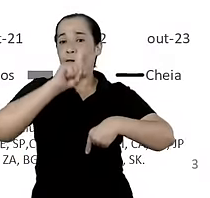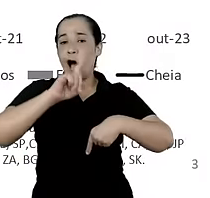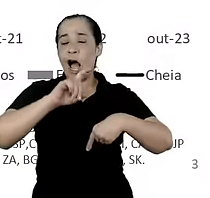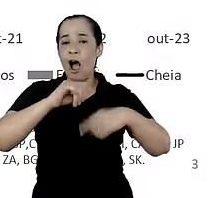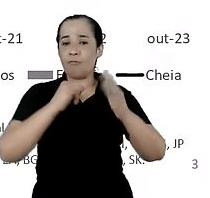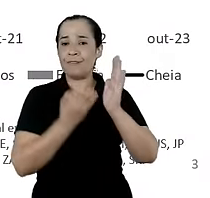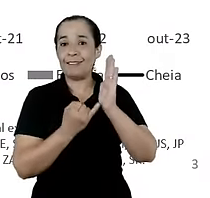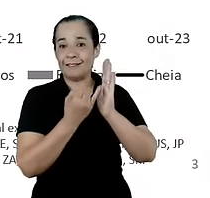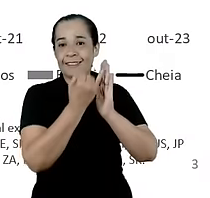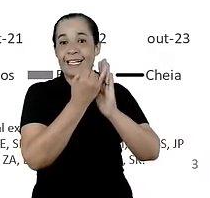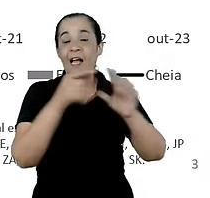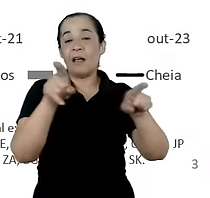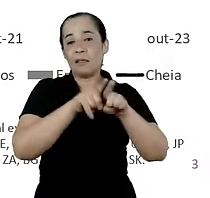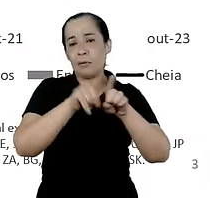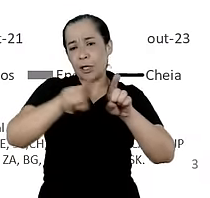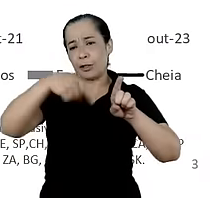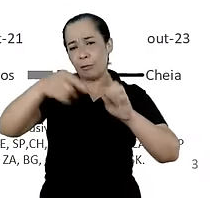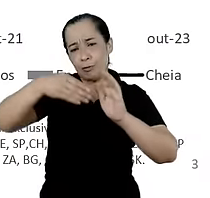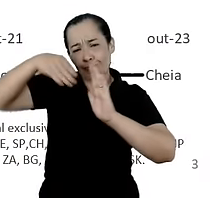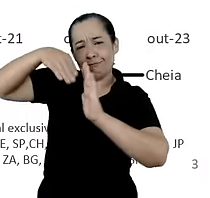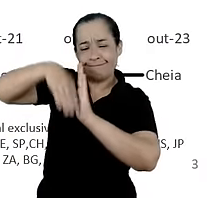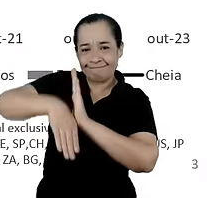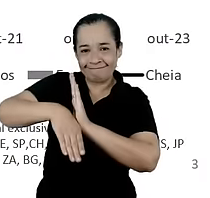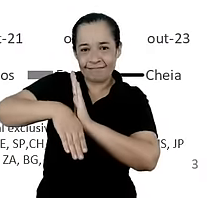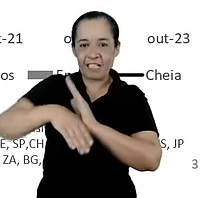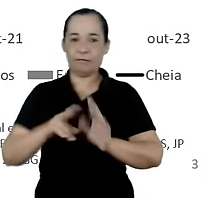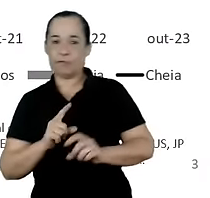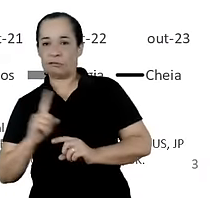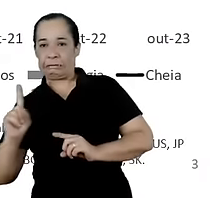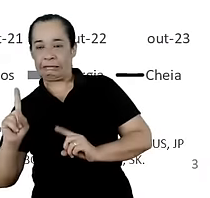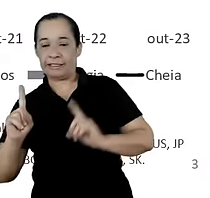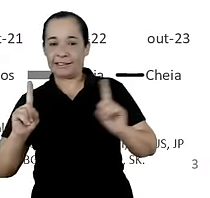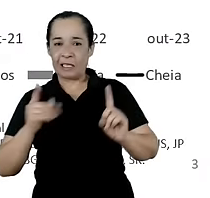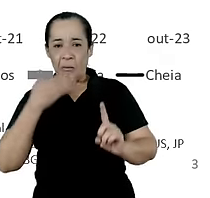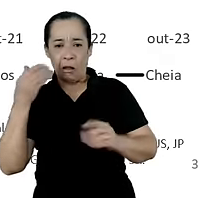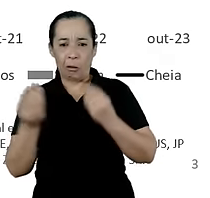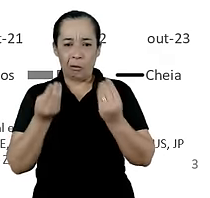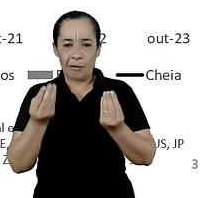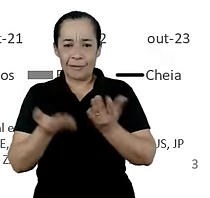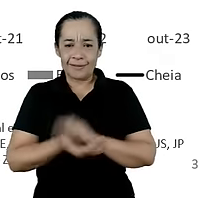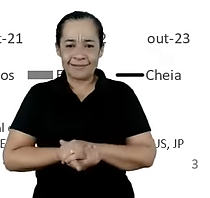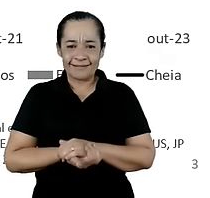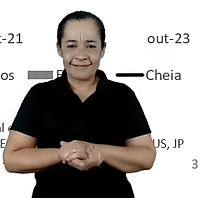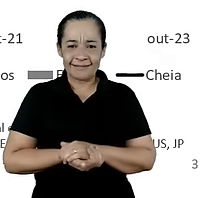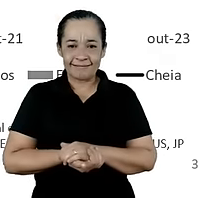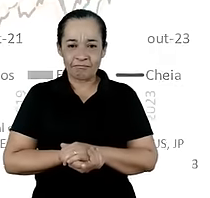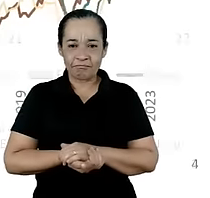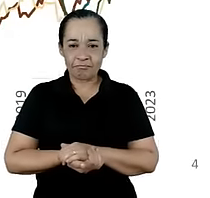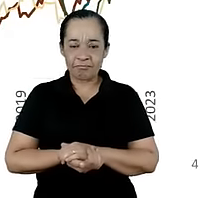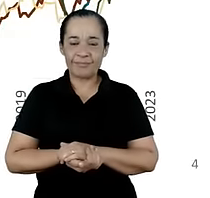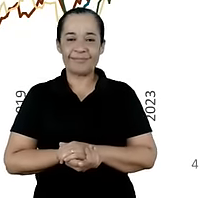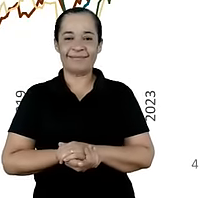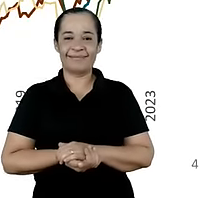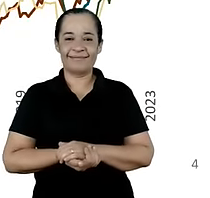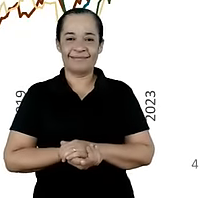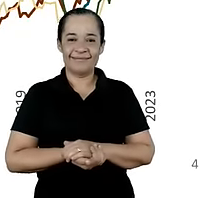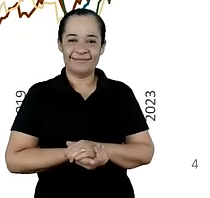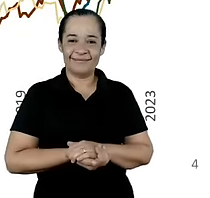pra desinflação eu fico na frente aqui será que é melhor ficar aqui do lado acho que não tem muito jeito